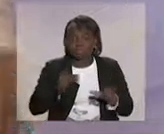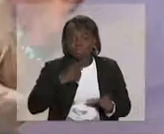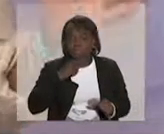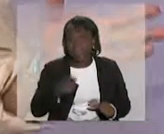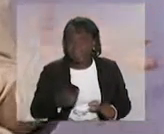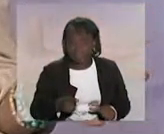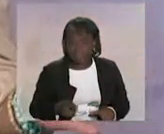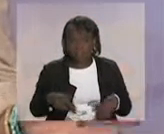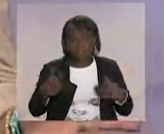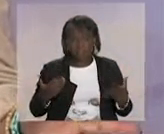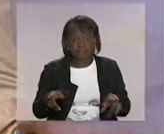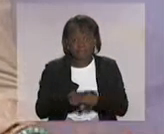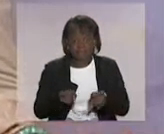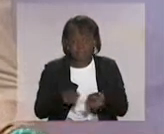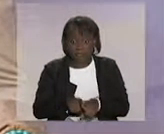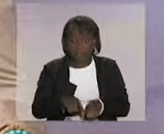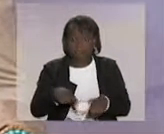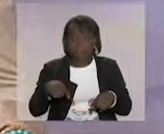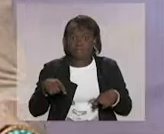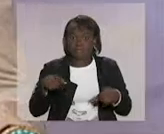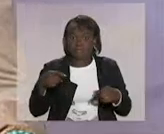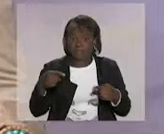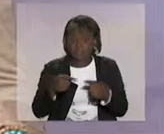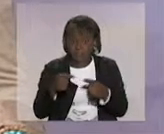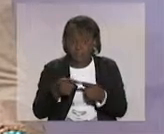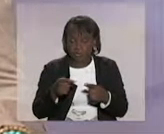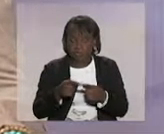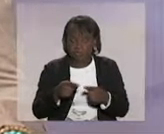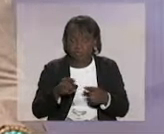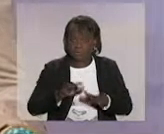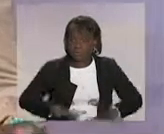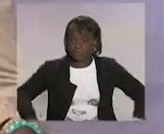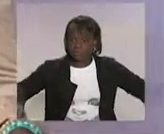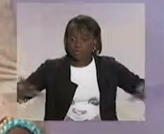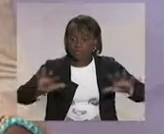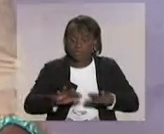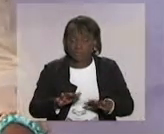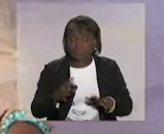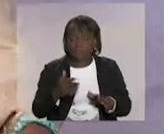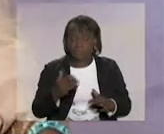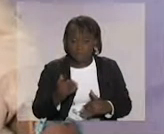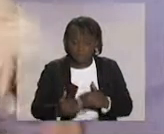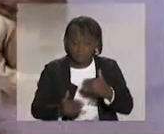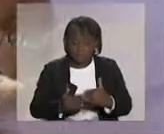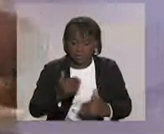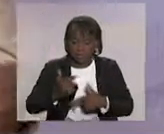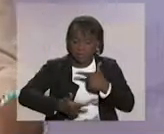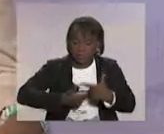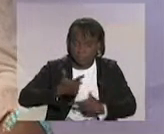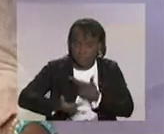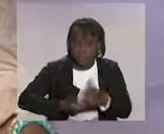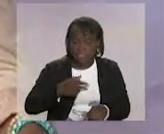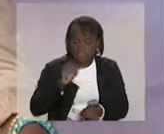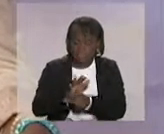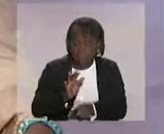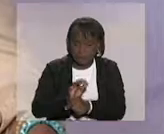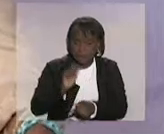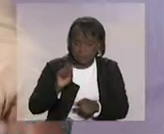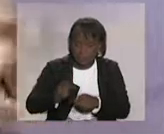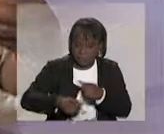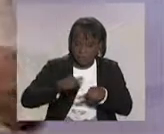forma espontânea, né? Então, isso também é uma parte de todo um